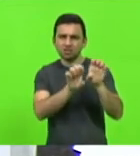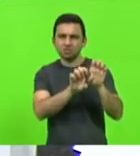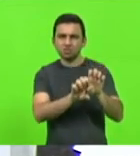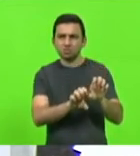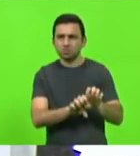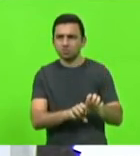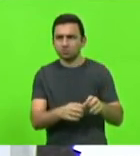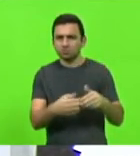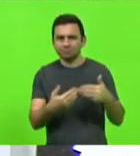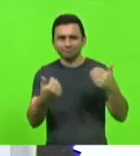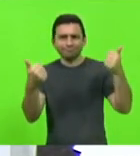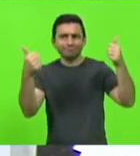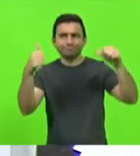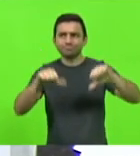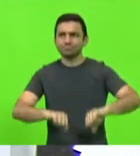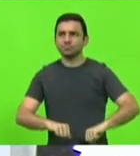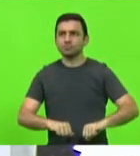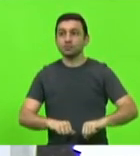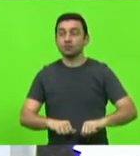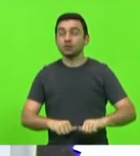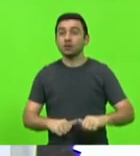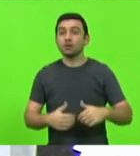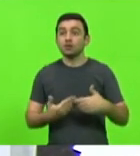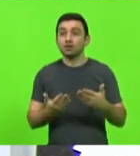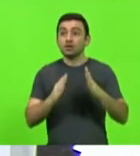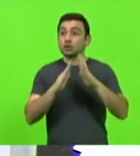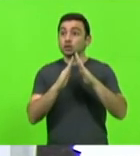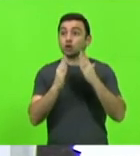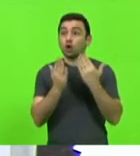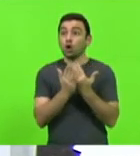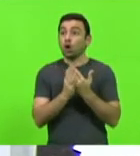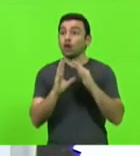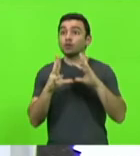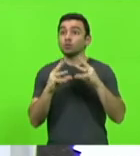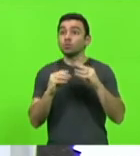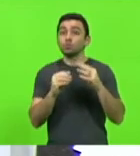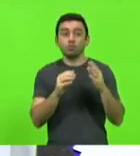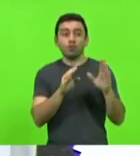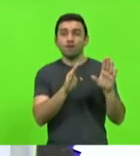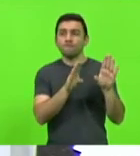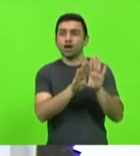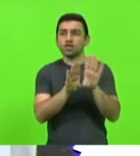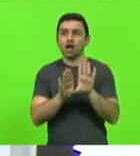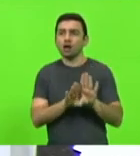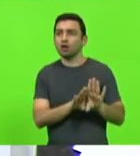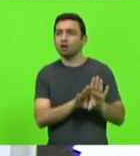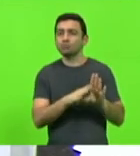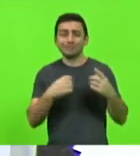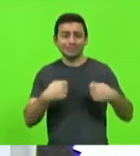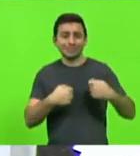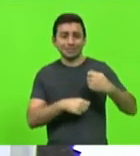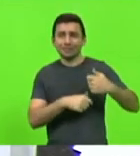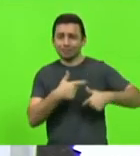tragédia. Exatamente no momento em que as escolas estavam fechadas pela pandemia, era ali que tinha que trabalhar.